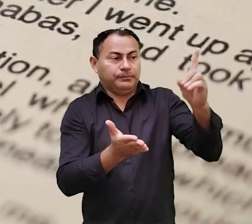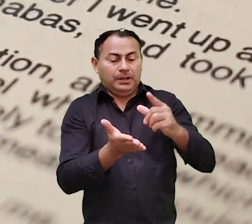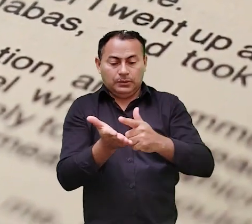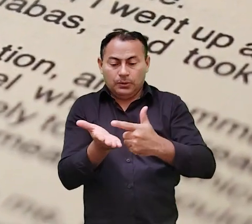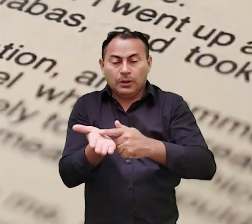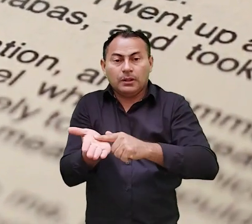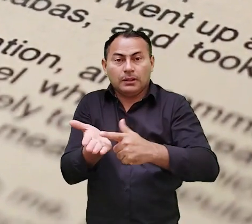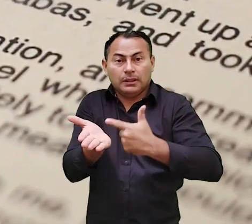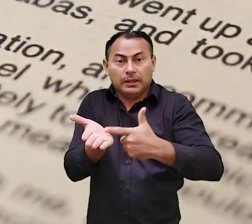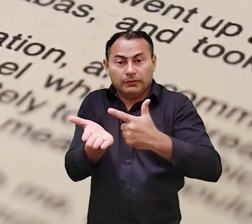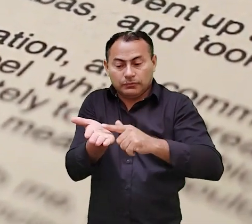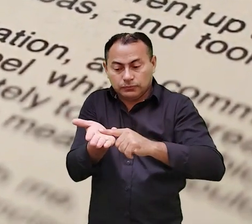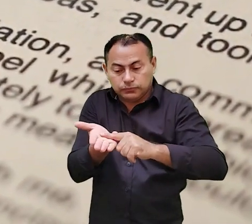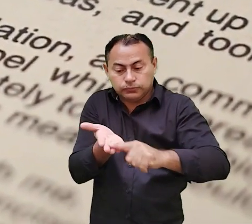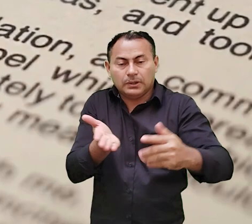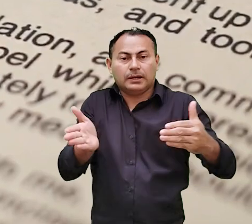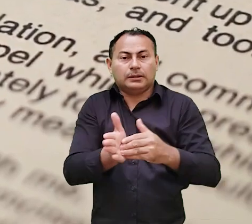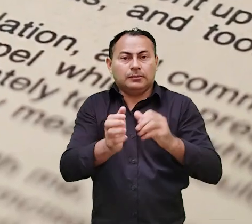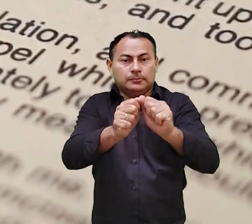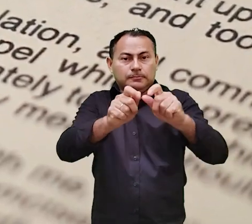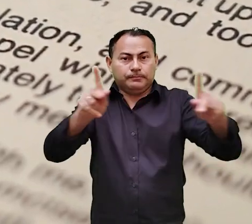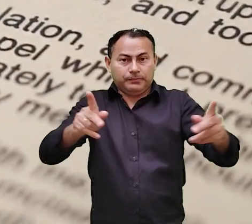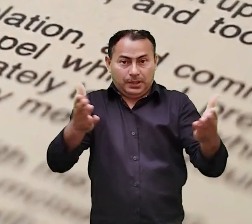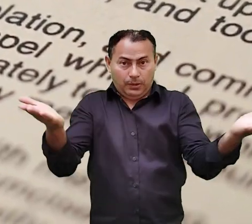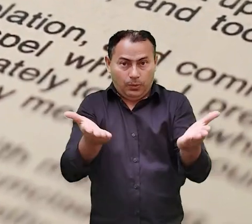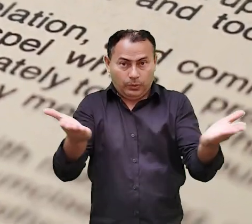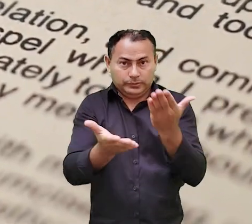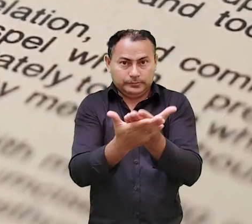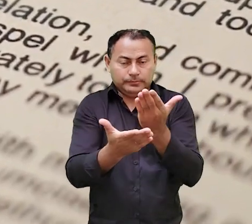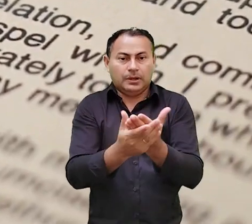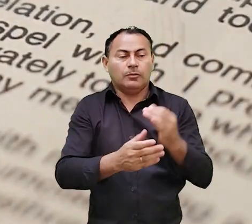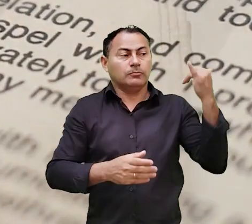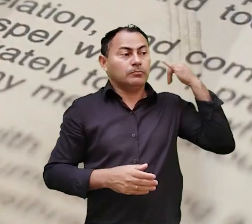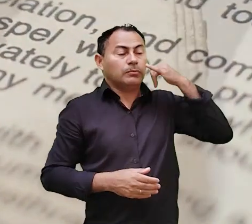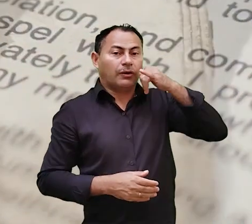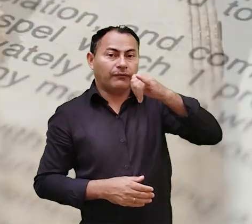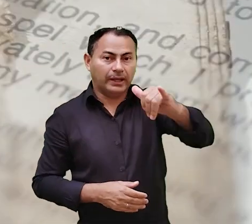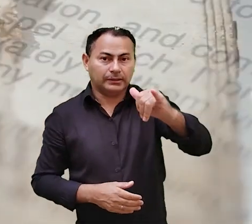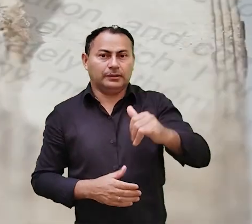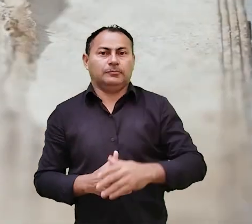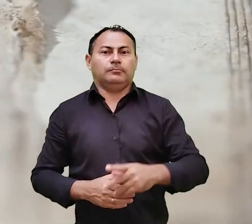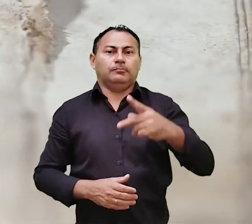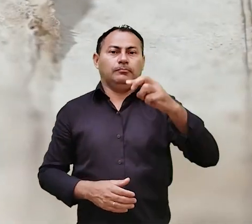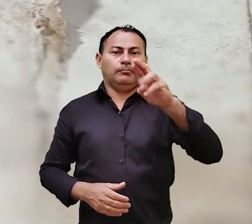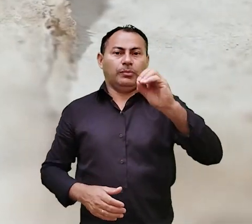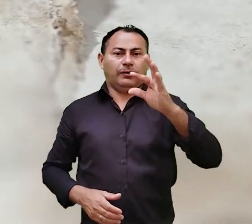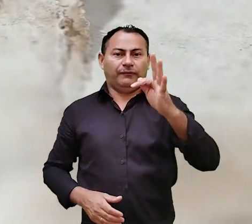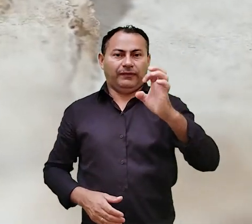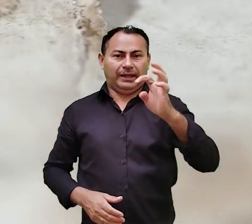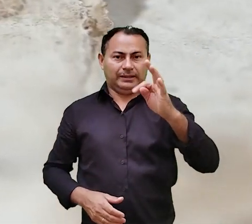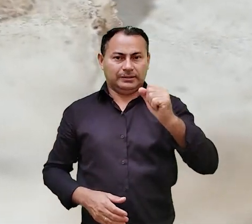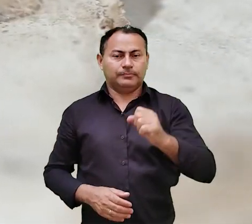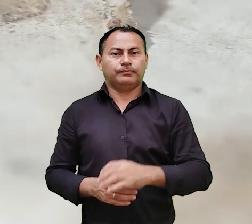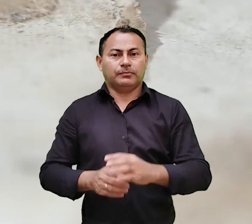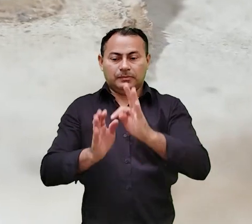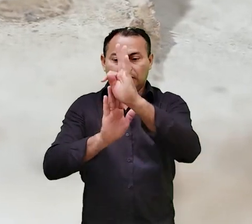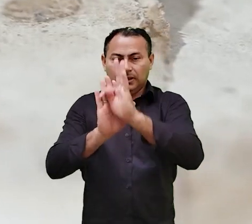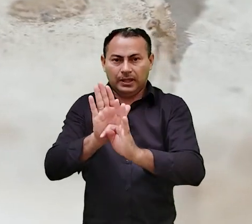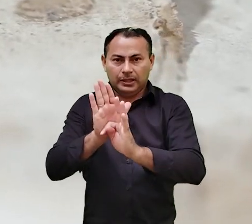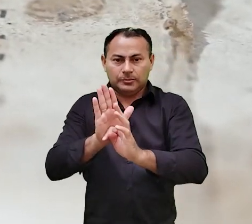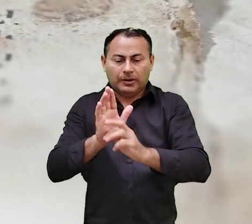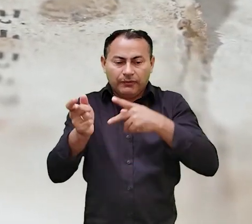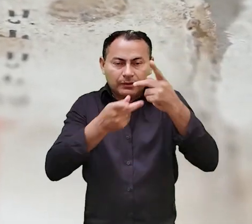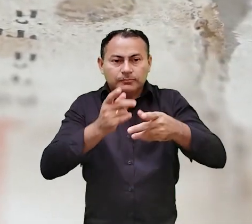toda a Bíblia, do livro de Gênesis ao Apocalipse. Atualmente estamos estudando os profetas. O texto bíblico